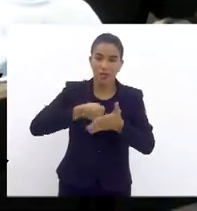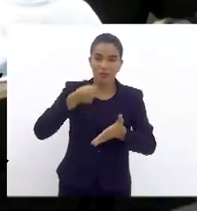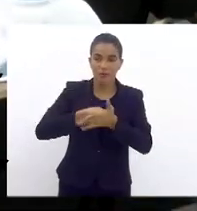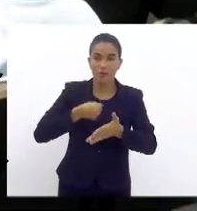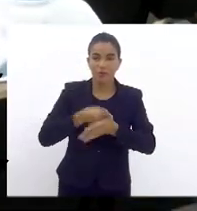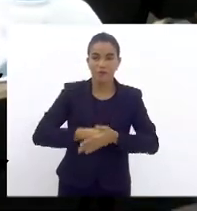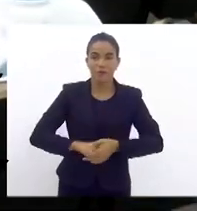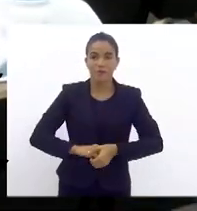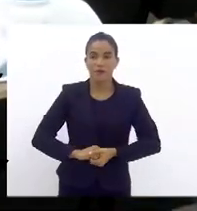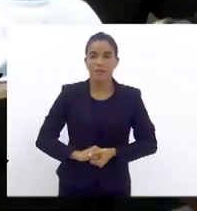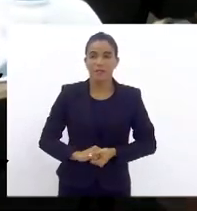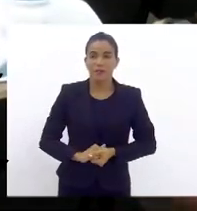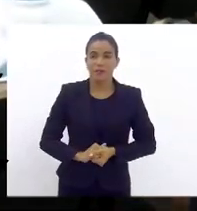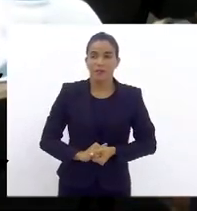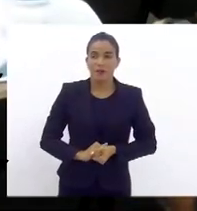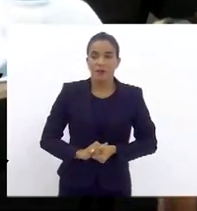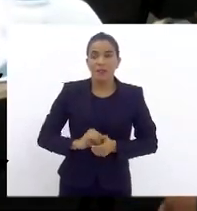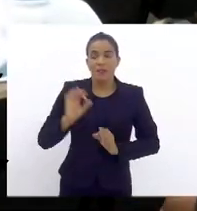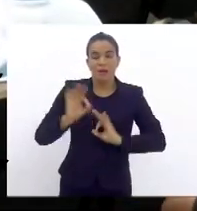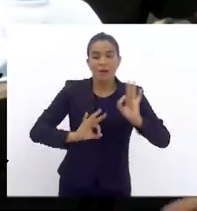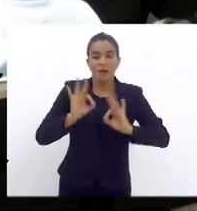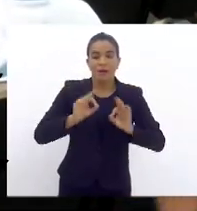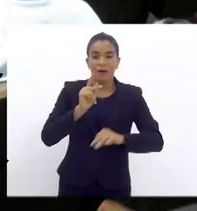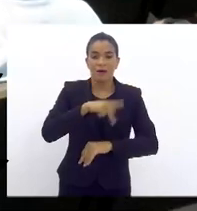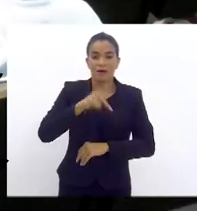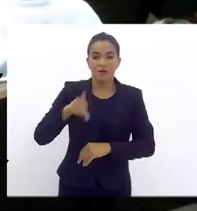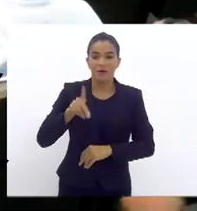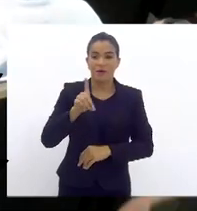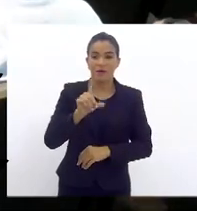prepara depois a professora Daniela Vargas